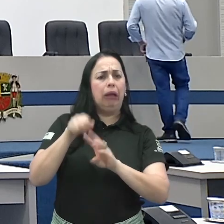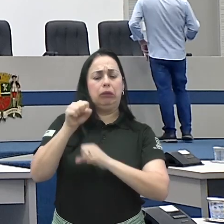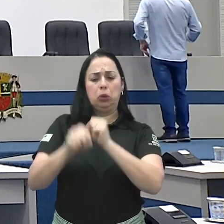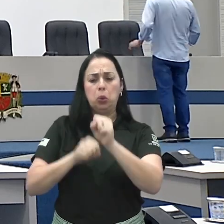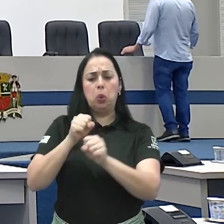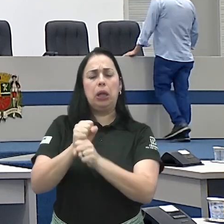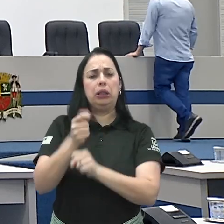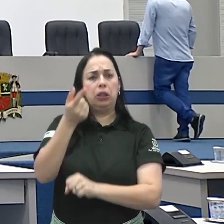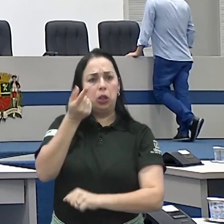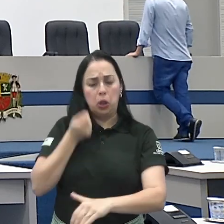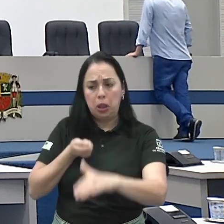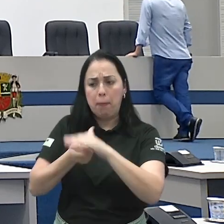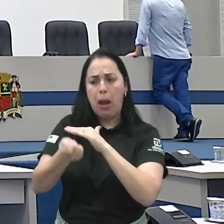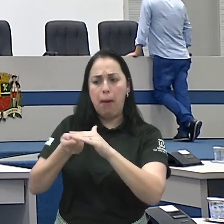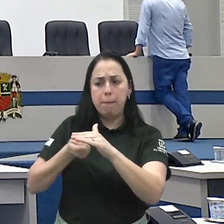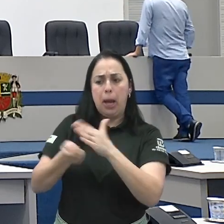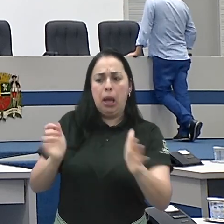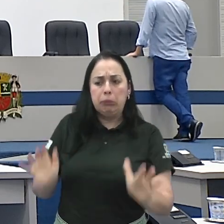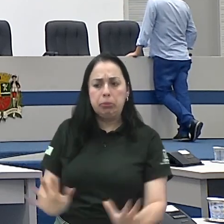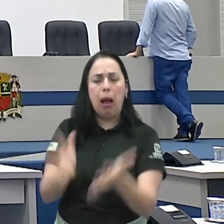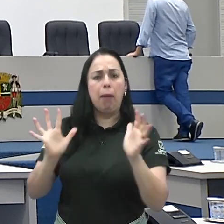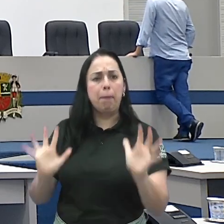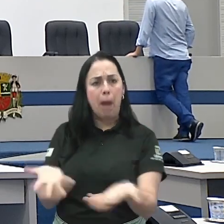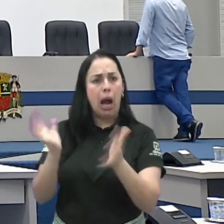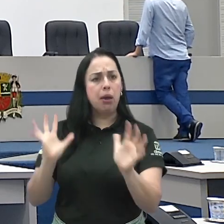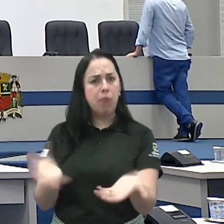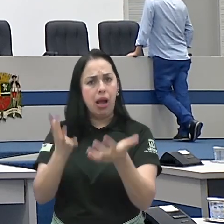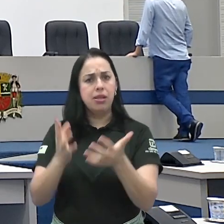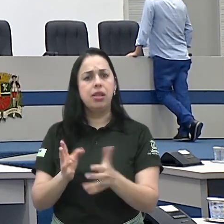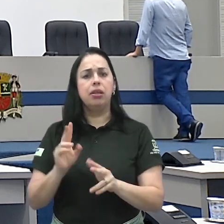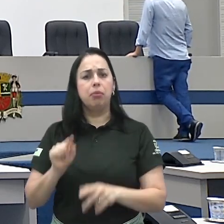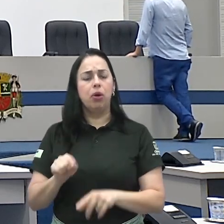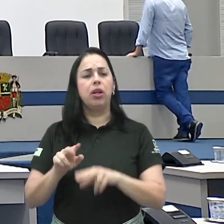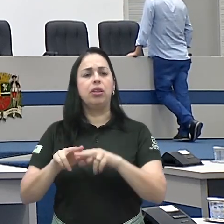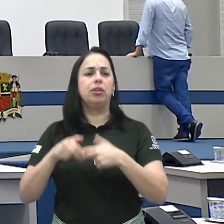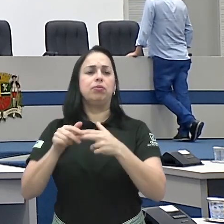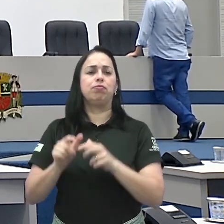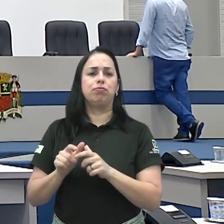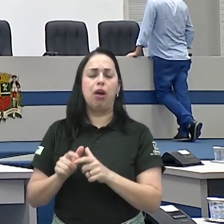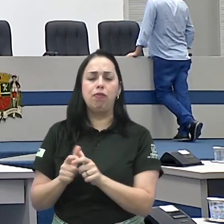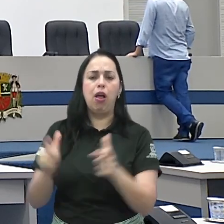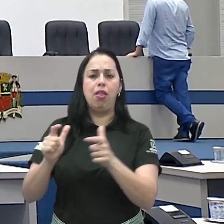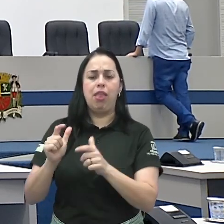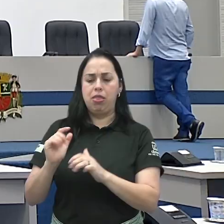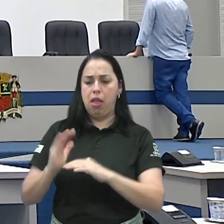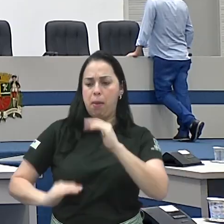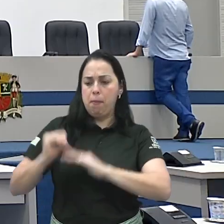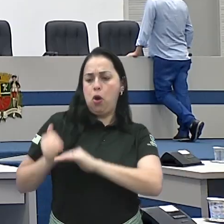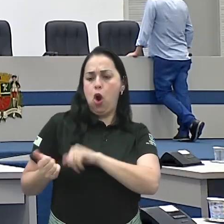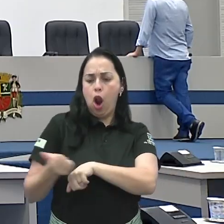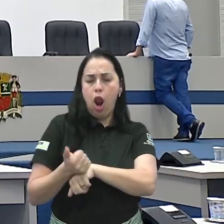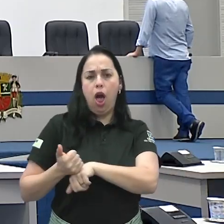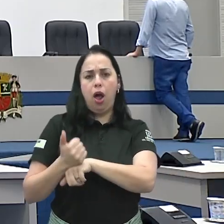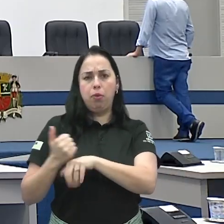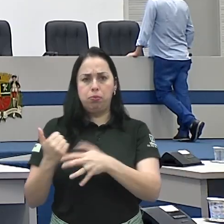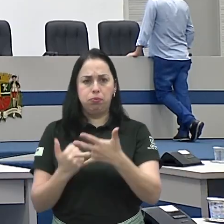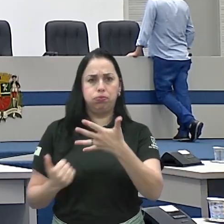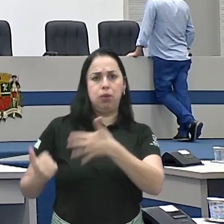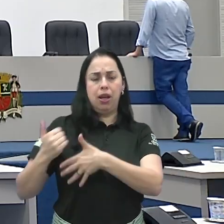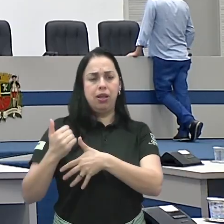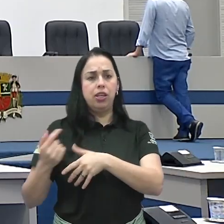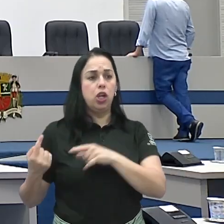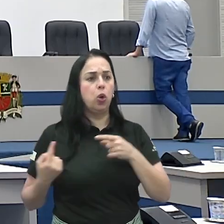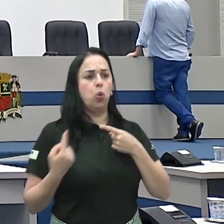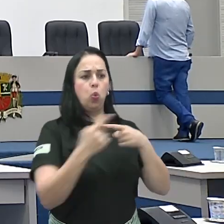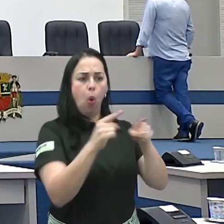ano a ano, investimento a investimento. Cada vez mais a Guarda vai se especializando e estando apta para